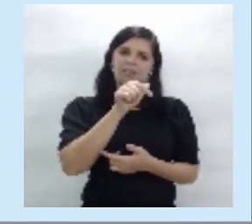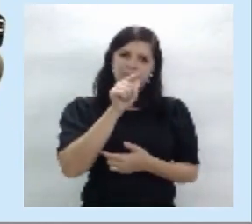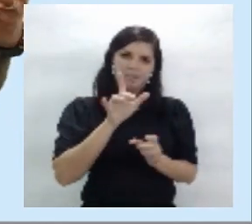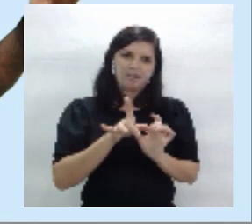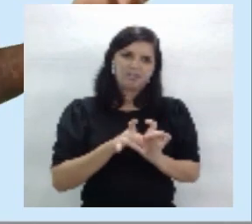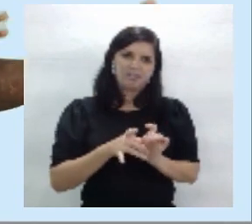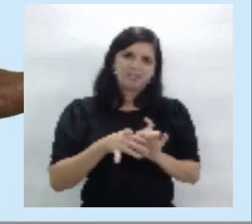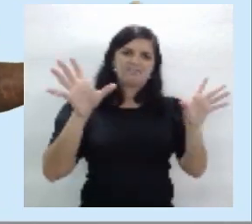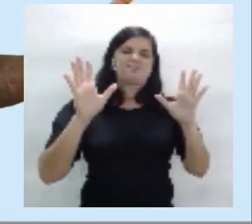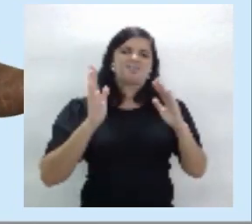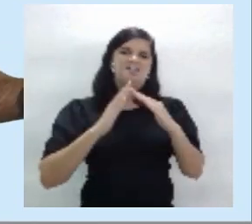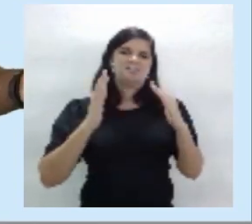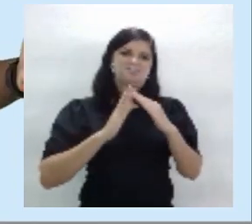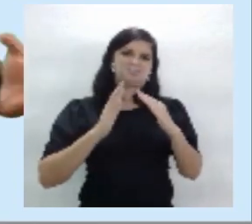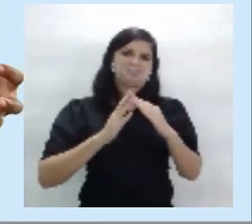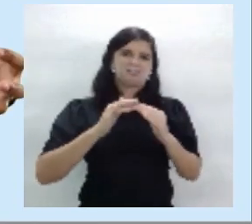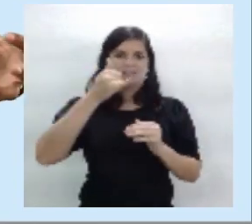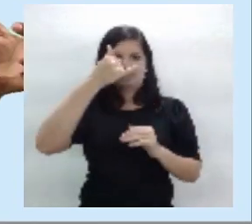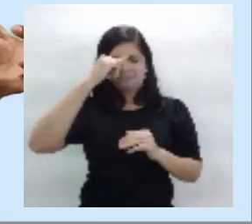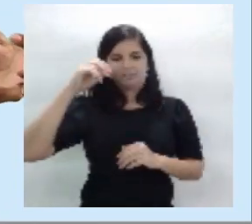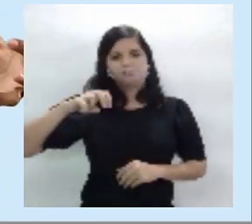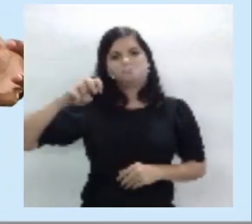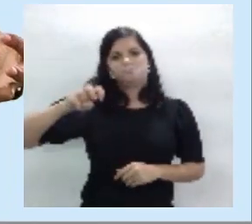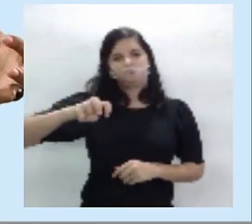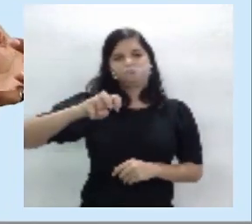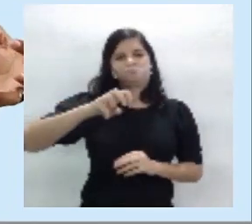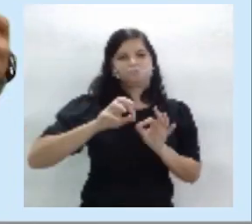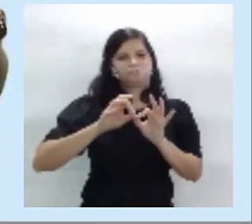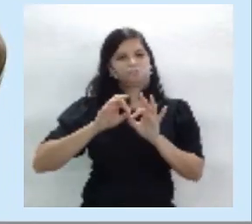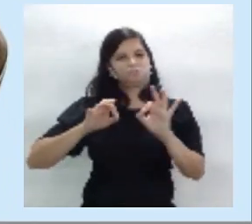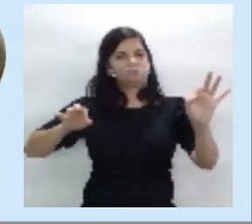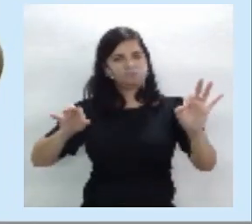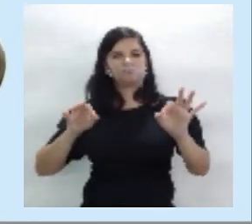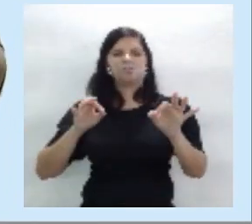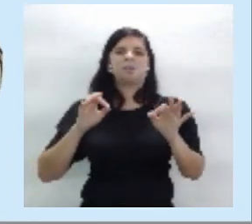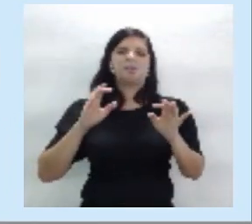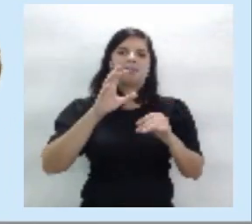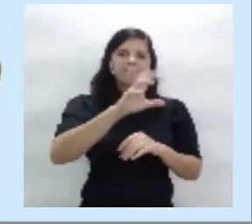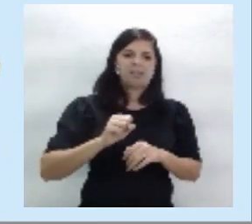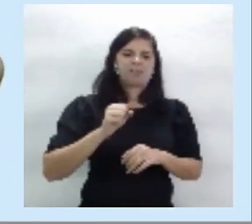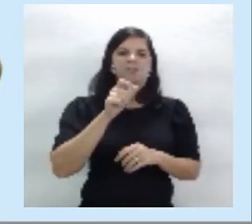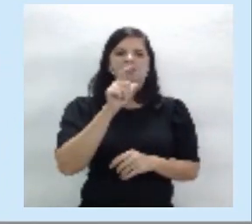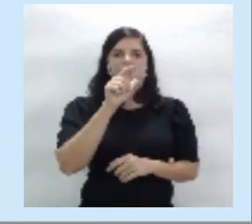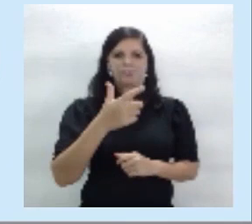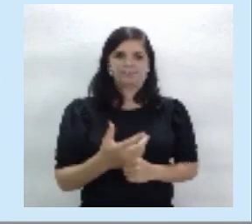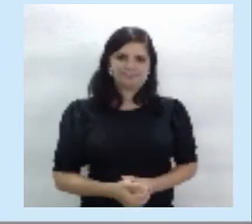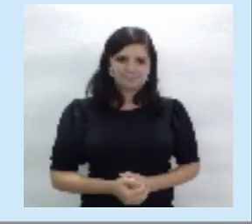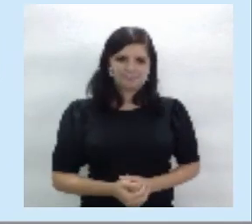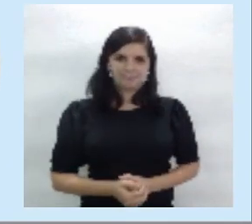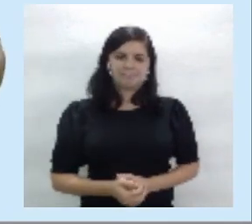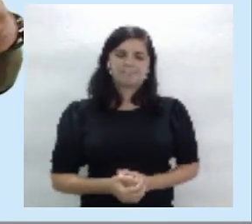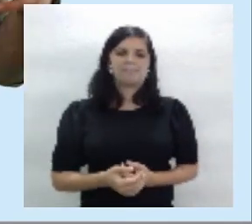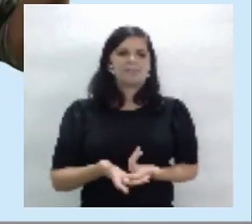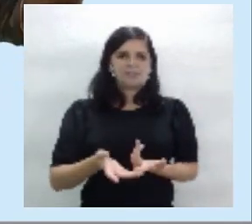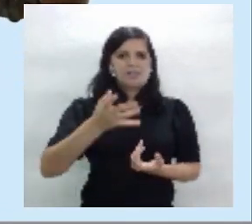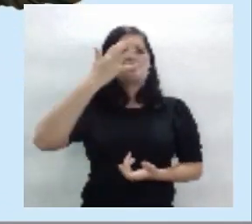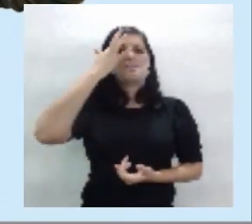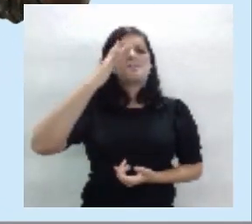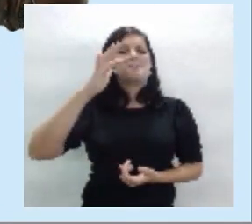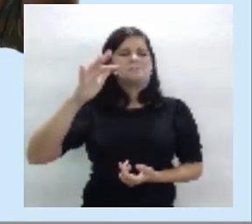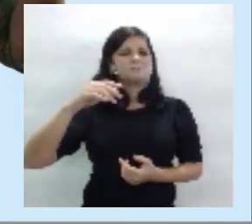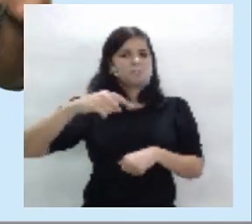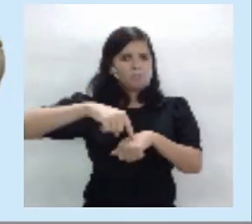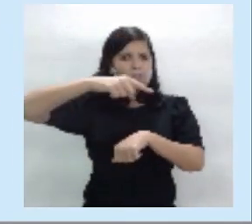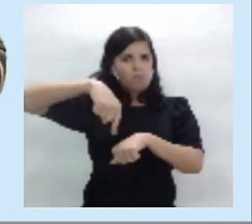não tenham que ir até esse ponto aí para retirar a água. Tá? Imagina só você tendo que se deslocar por